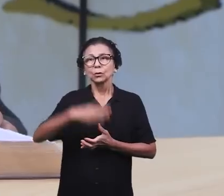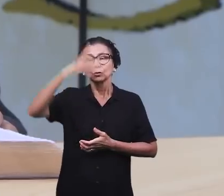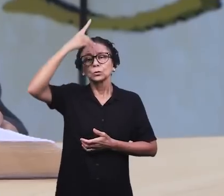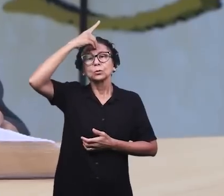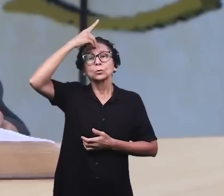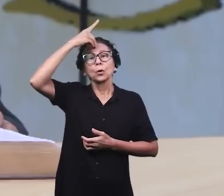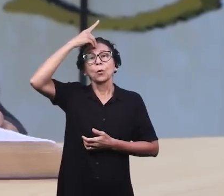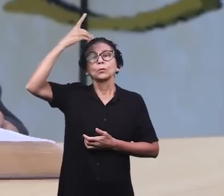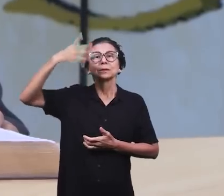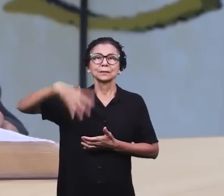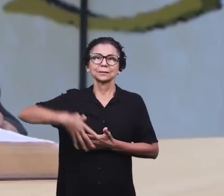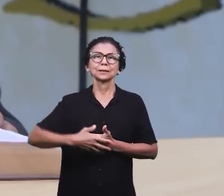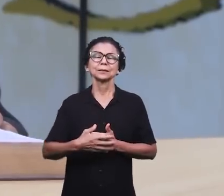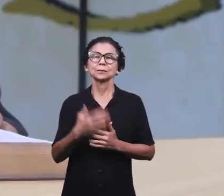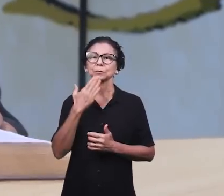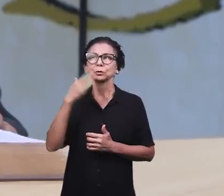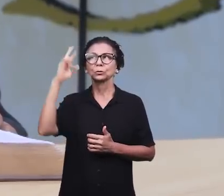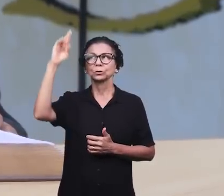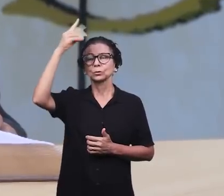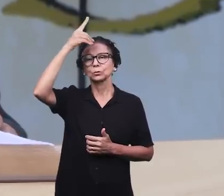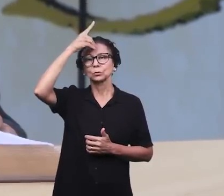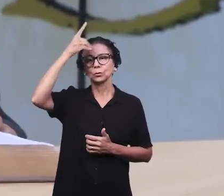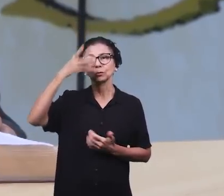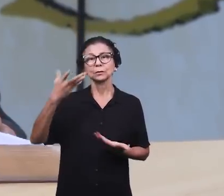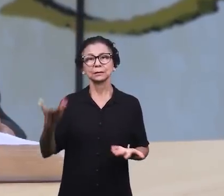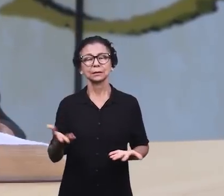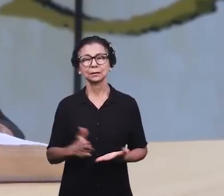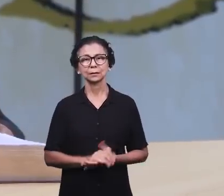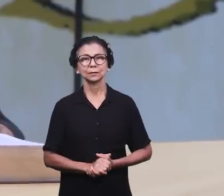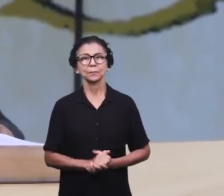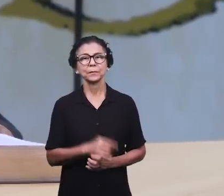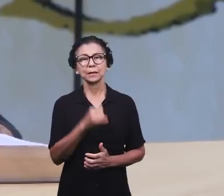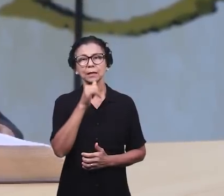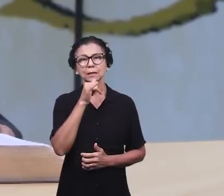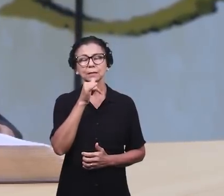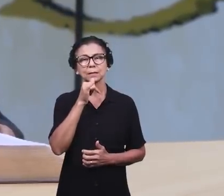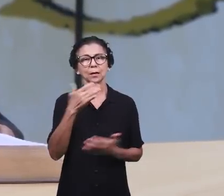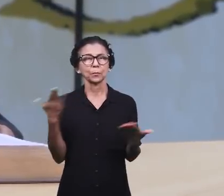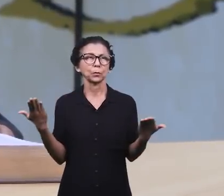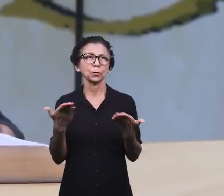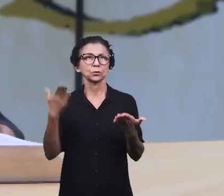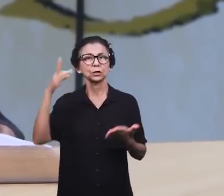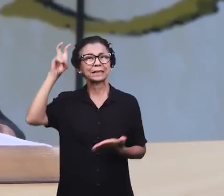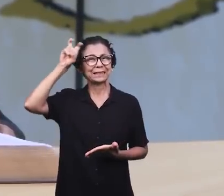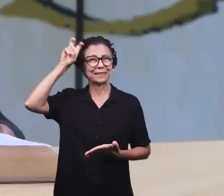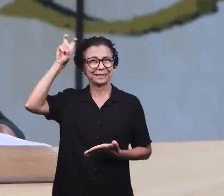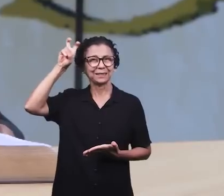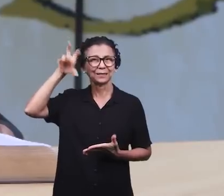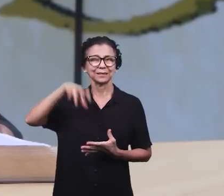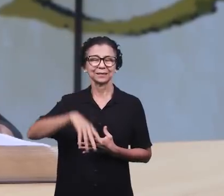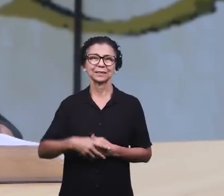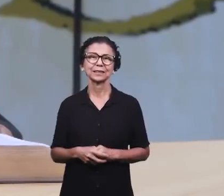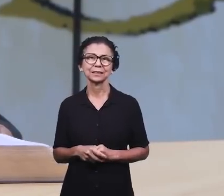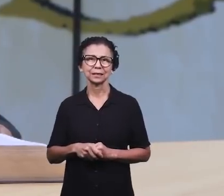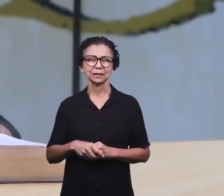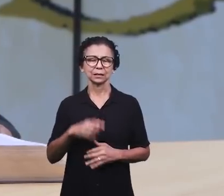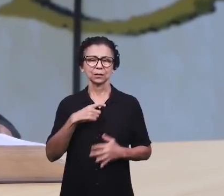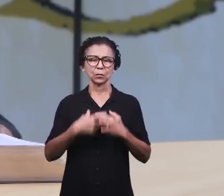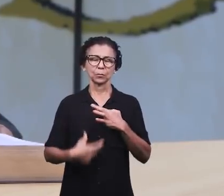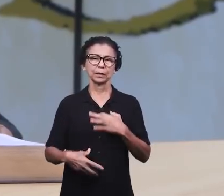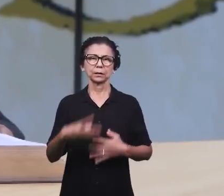o que é bom para o pastor, né? Quando a gente pega, por exemplo, o culto da quinta-feira hoje, e a gente distribui um grupo ali de obreiros